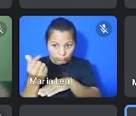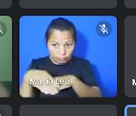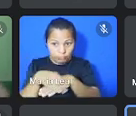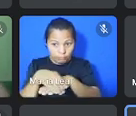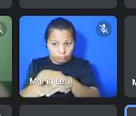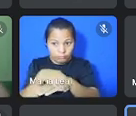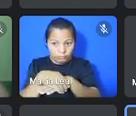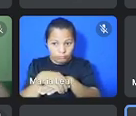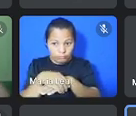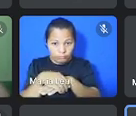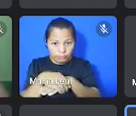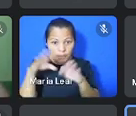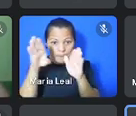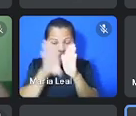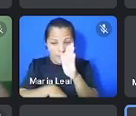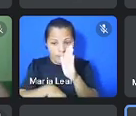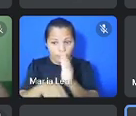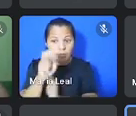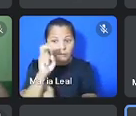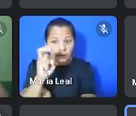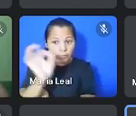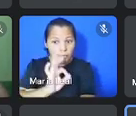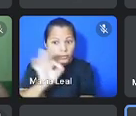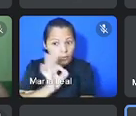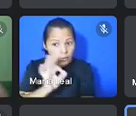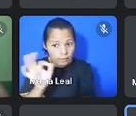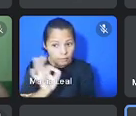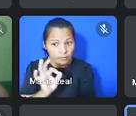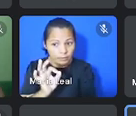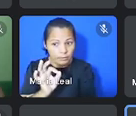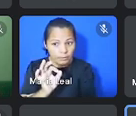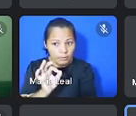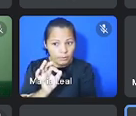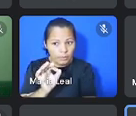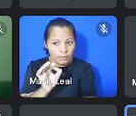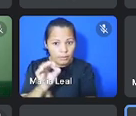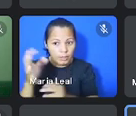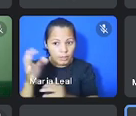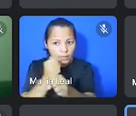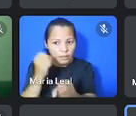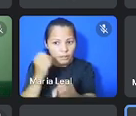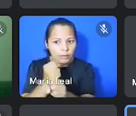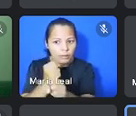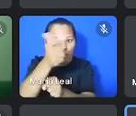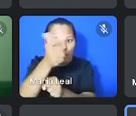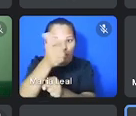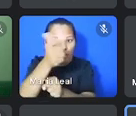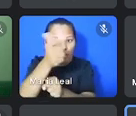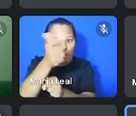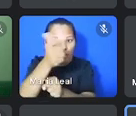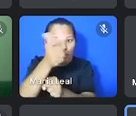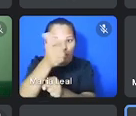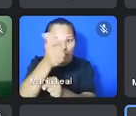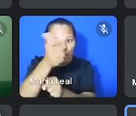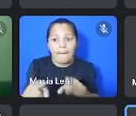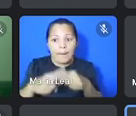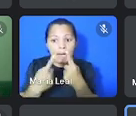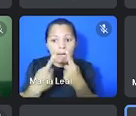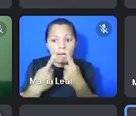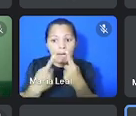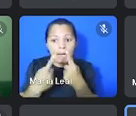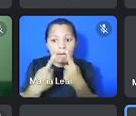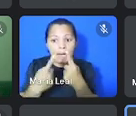200. Essa mesma conta que eu expliquei para você, eu estou fazendo ela de novo. Só que agora o valor não é